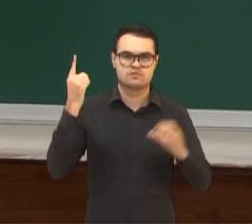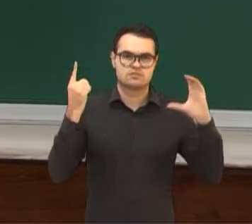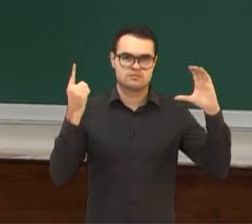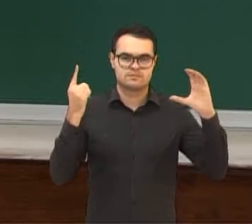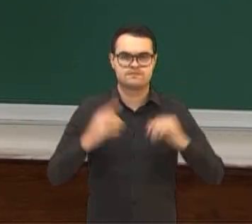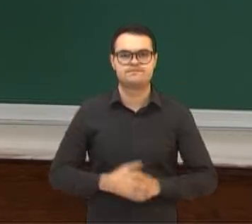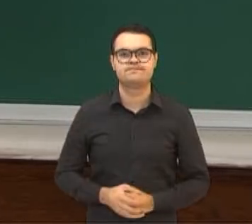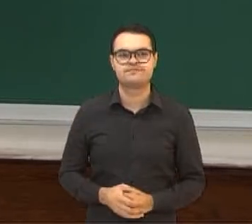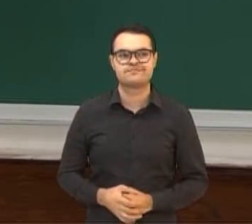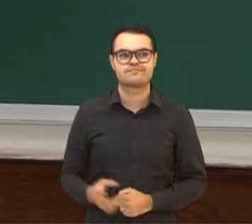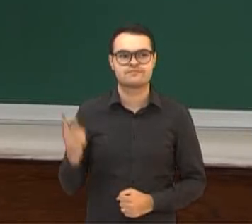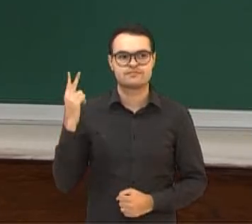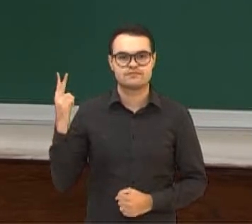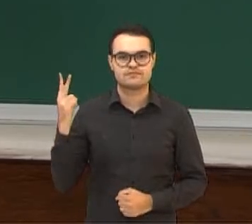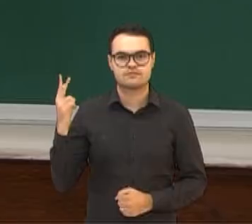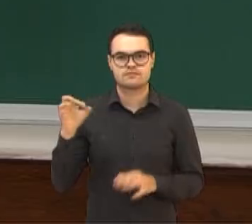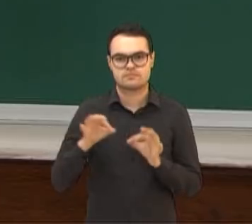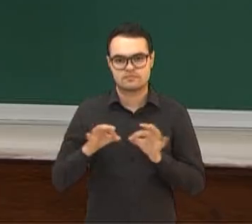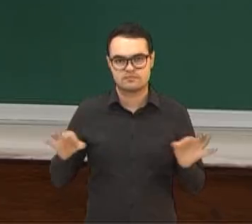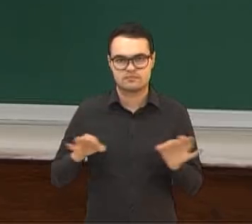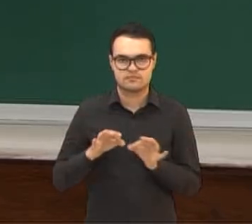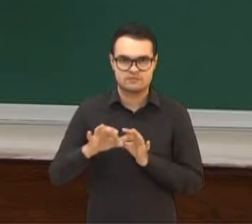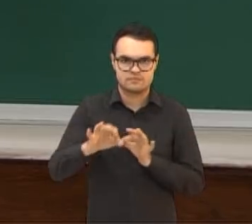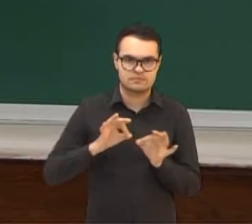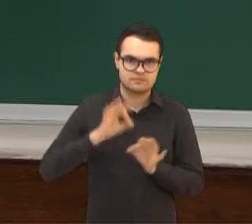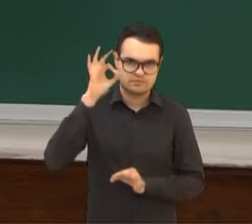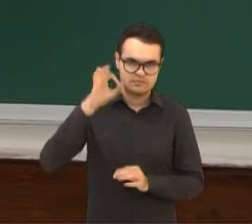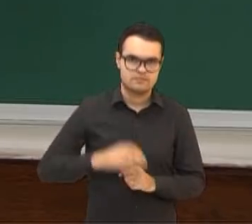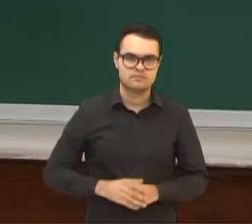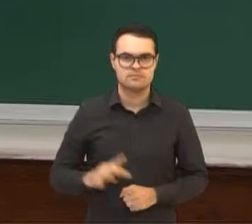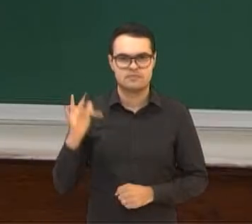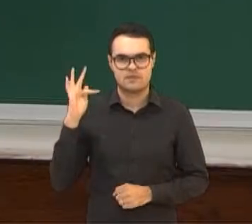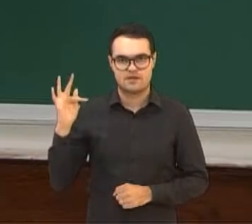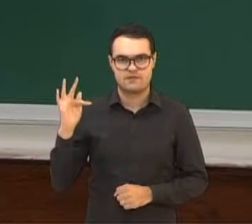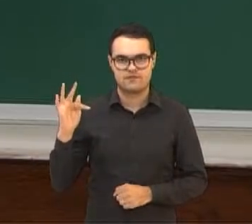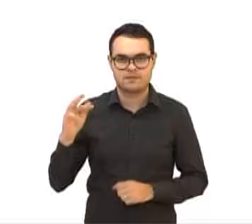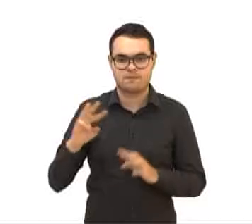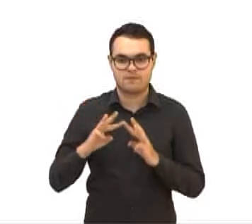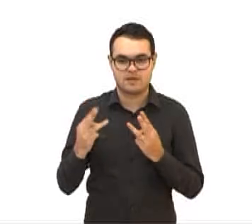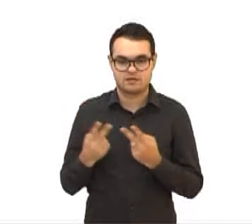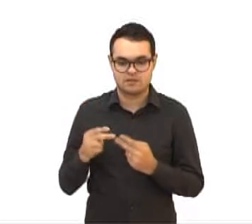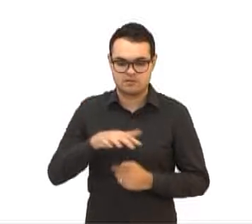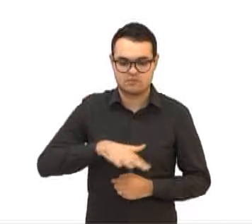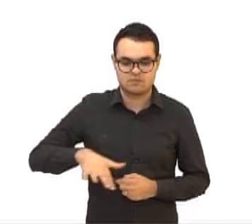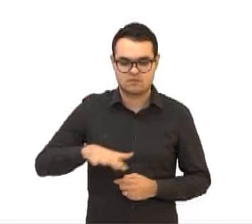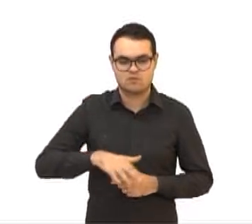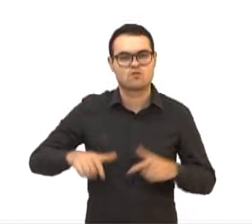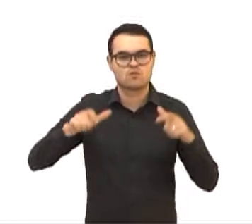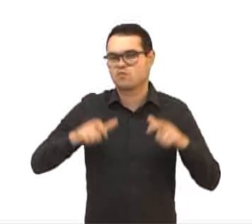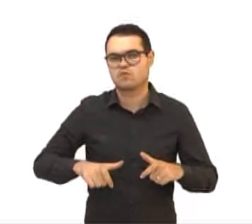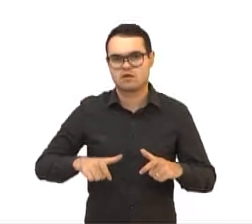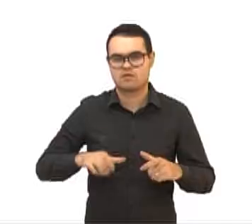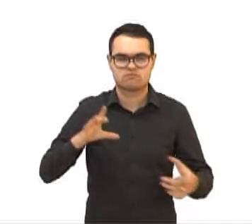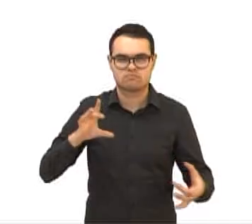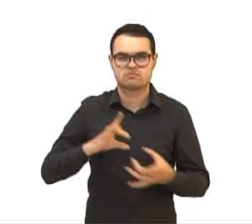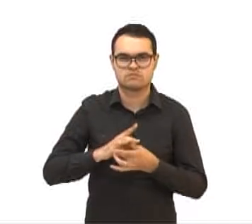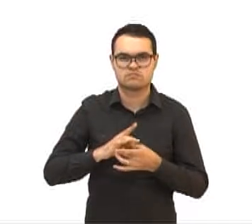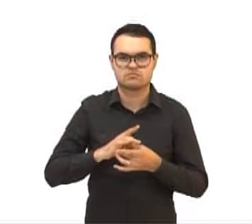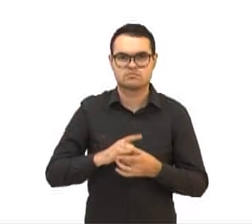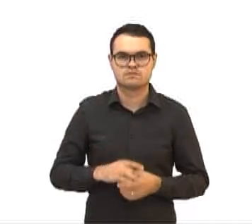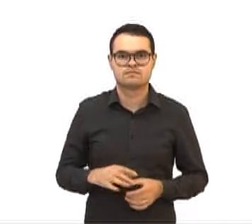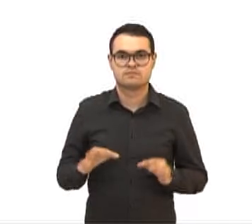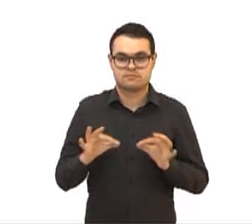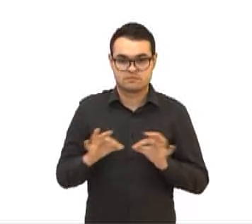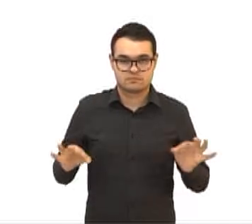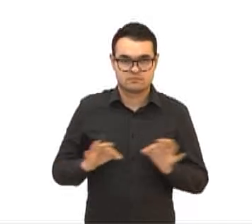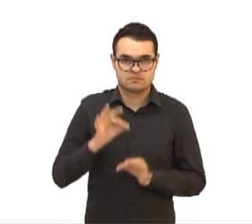Na 2, extensão. Corresponde à letra F. A matéria ocupa lugar no espaço. Então, a extensão é o espaço